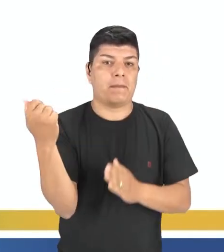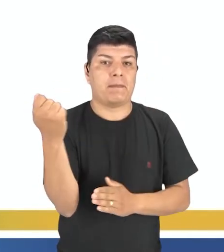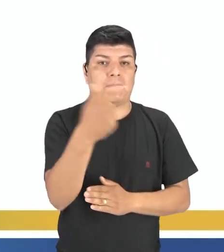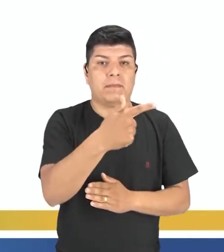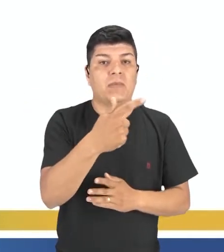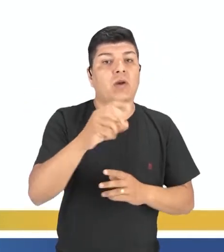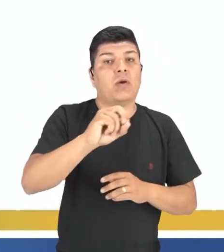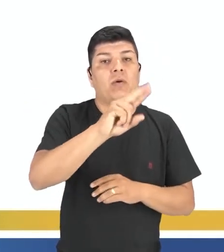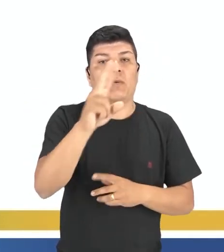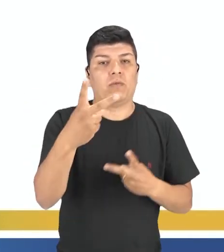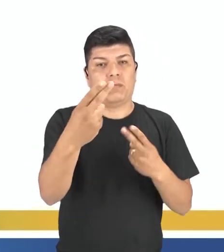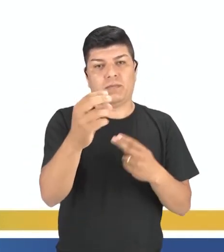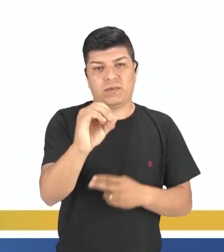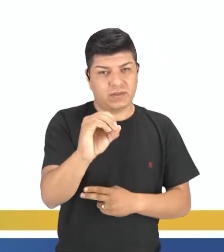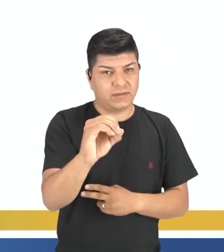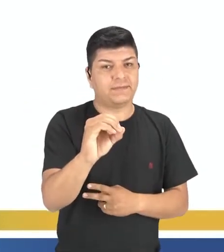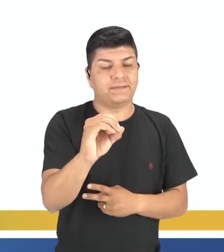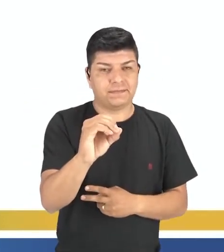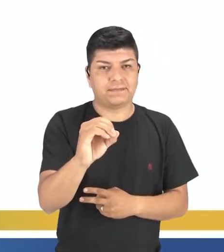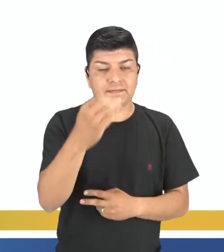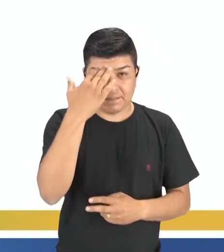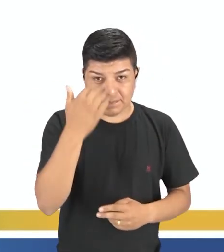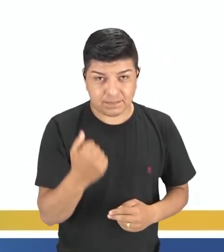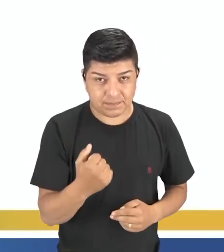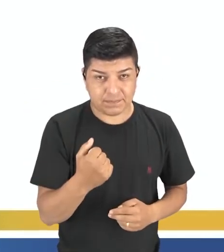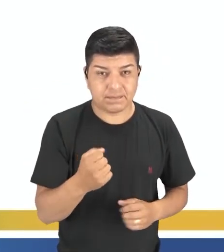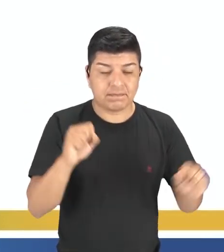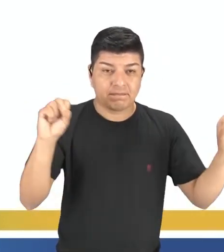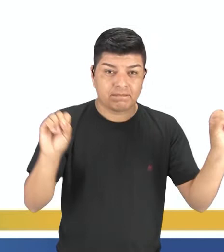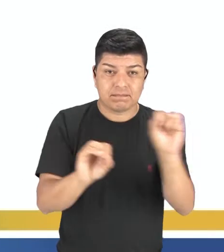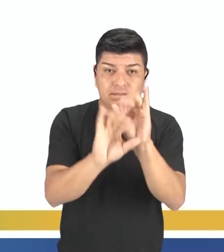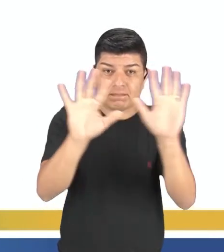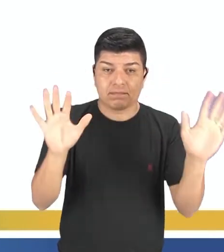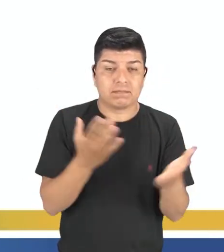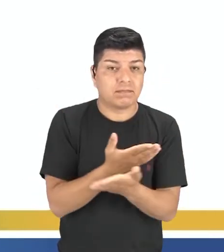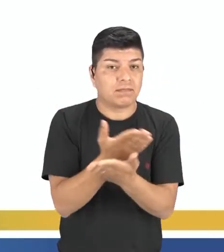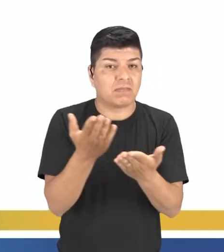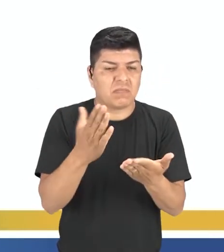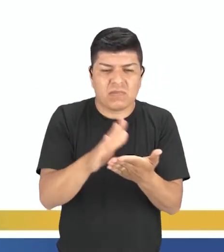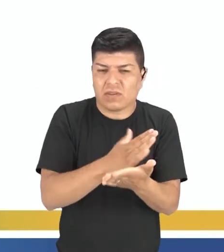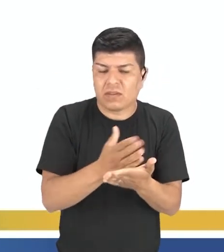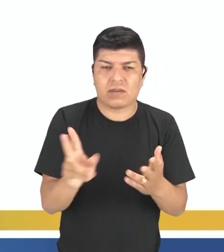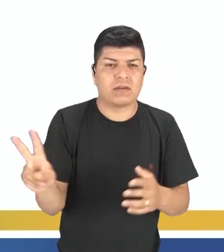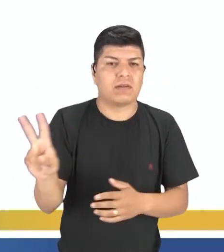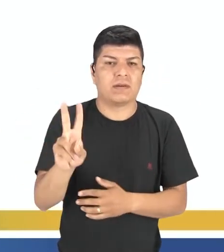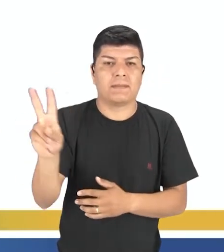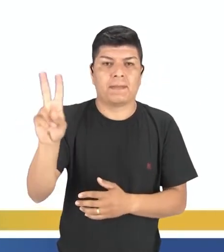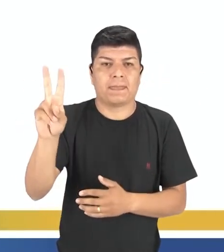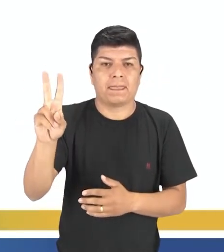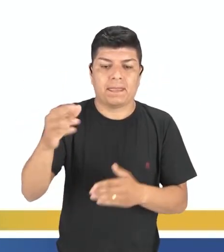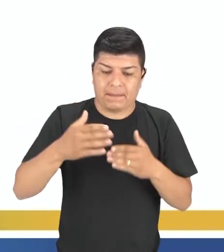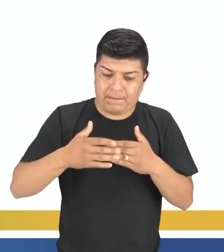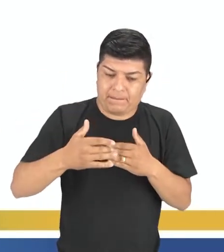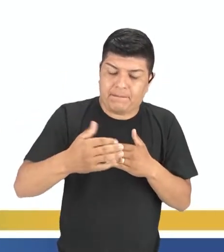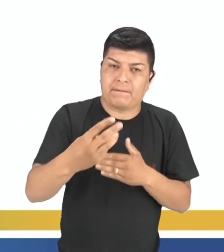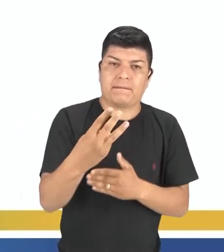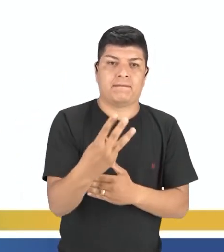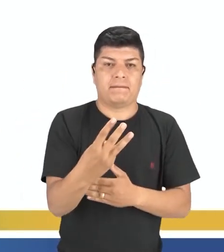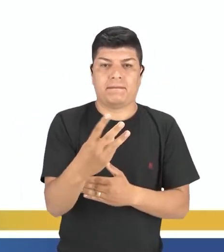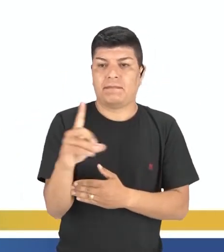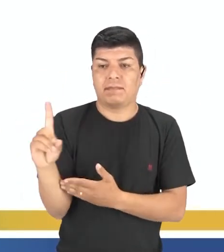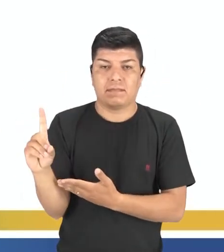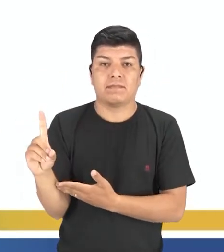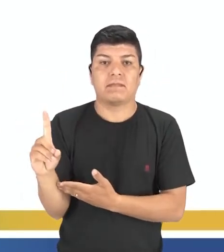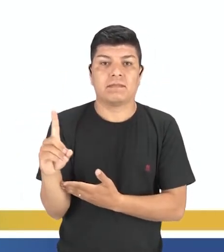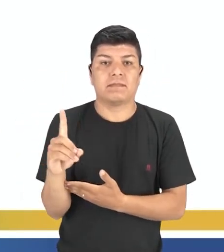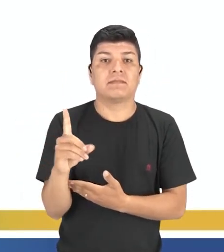a zero, certo? Então, fica claro para você que qualquer valor a partir do 3 à direita dele,